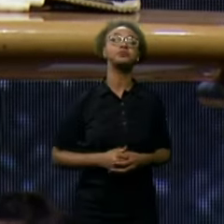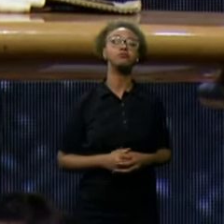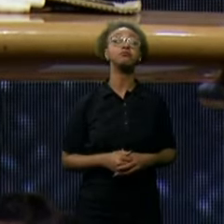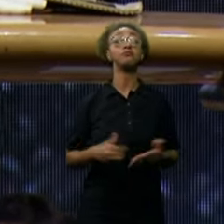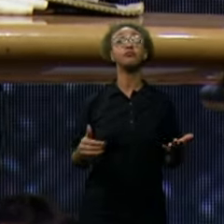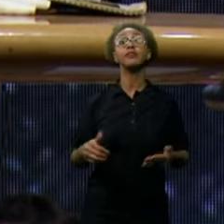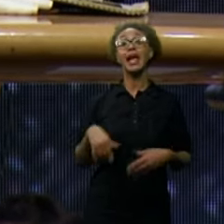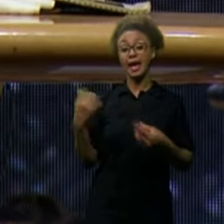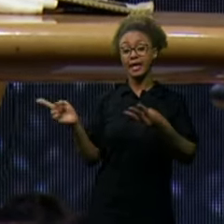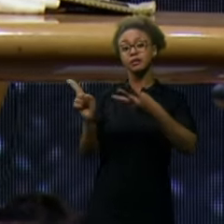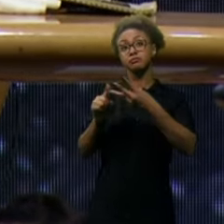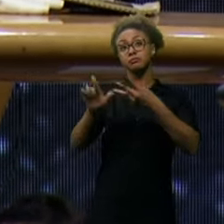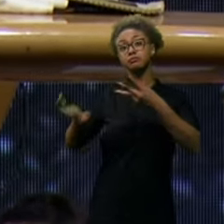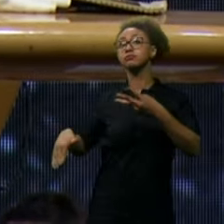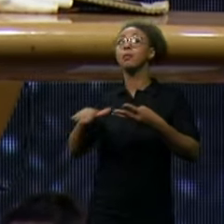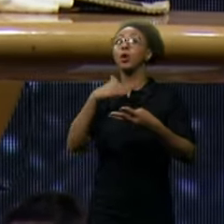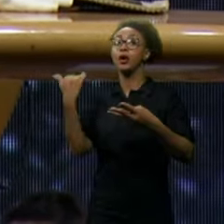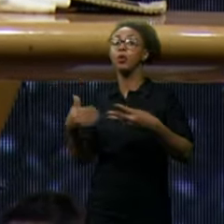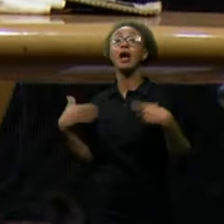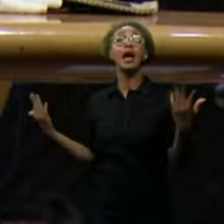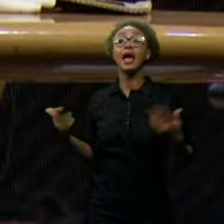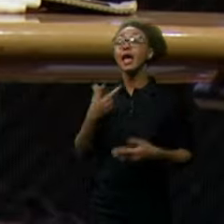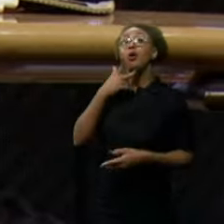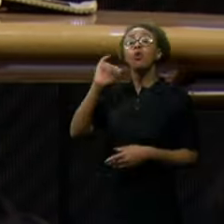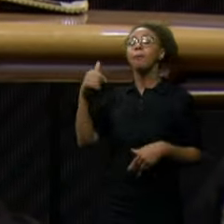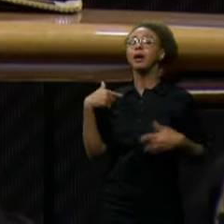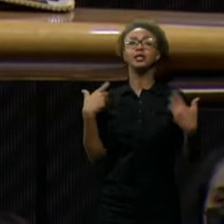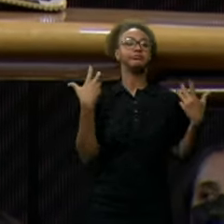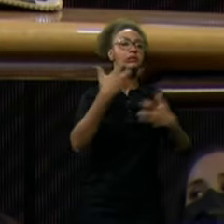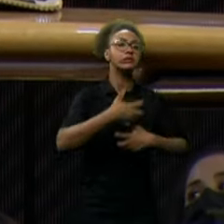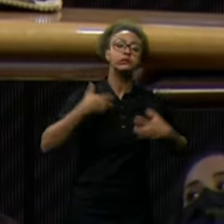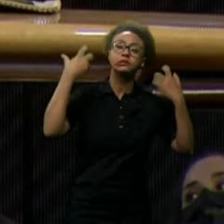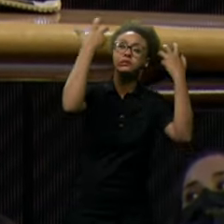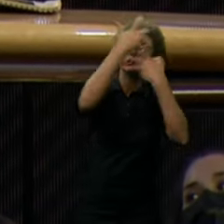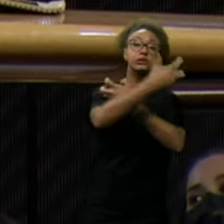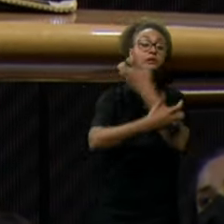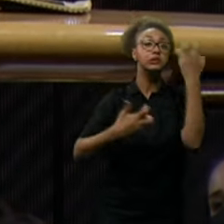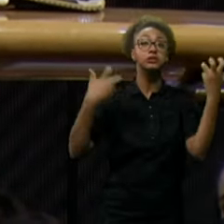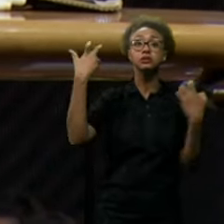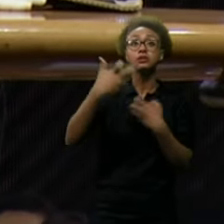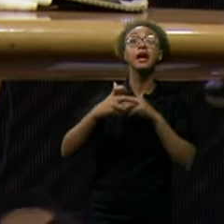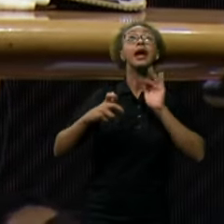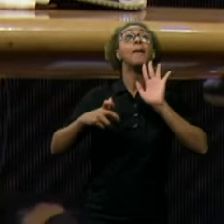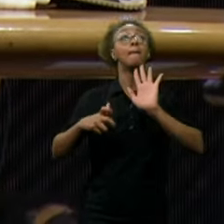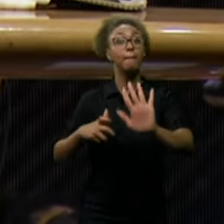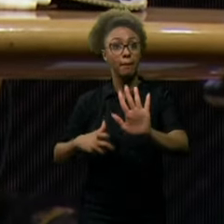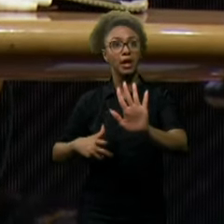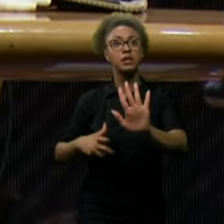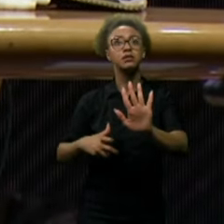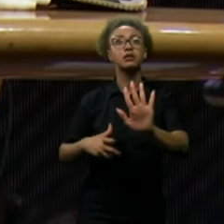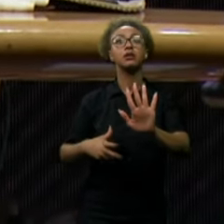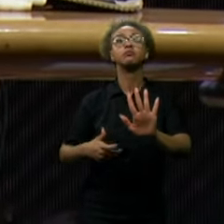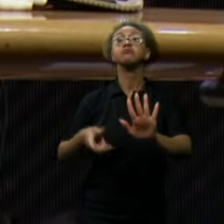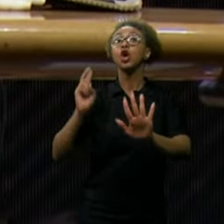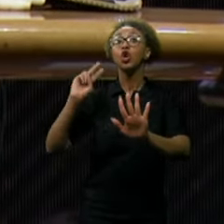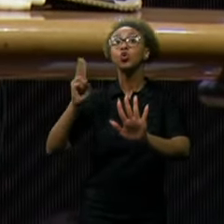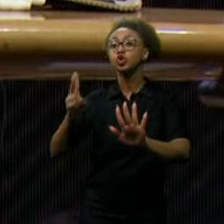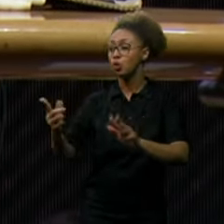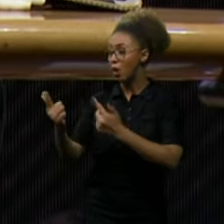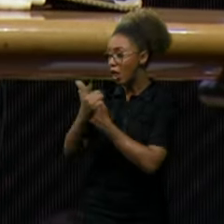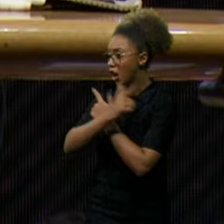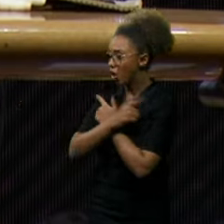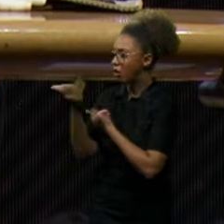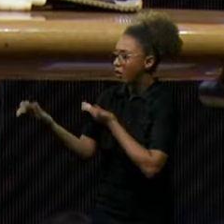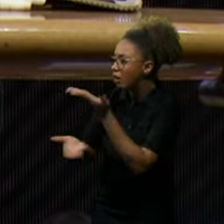não morreu terá ficou desnorteado como qualquer pai ficaria ao invés de continuar tratando lo como